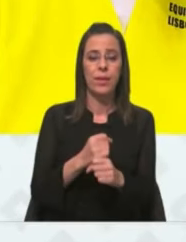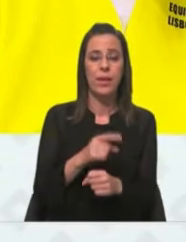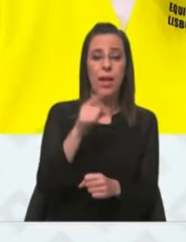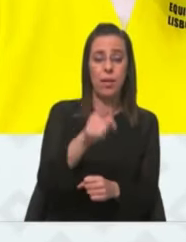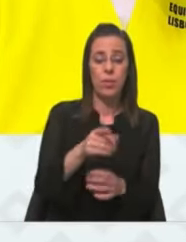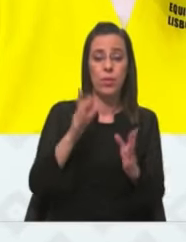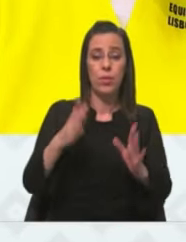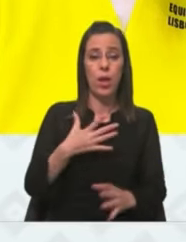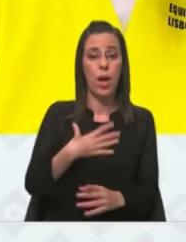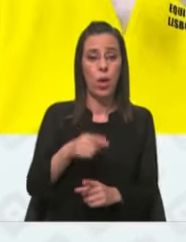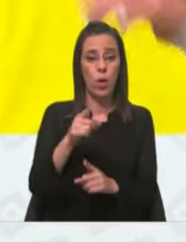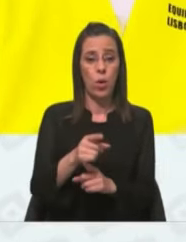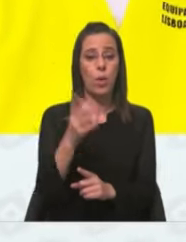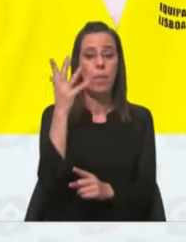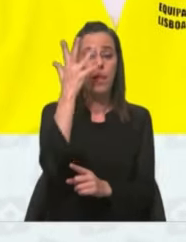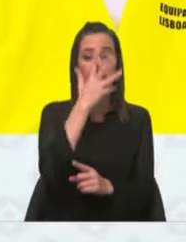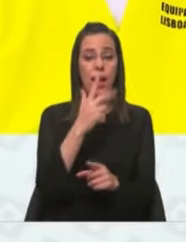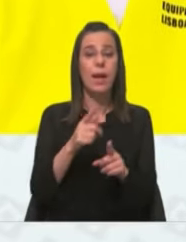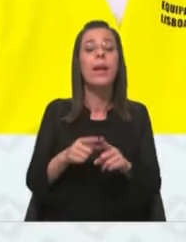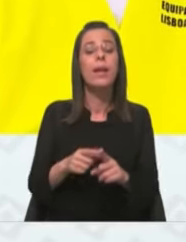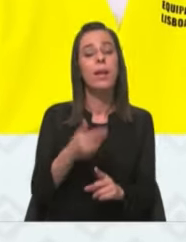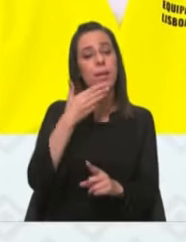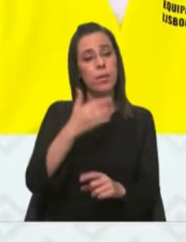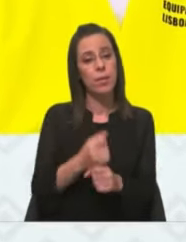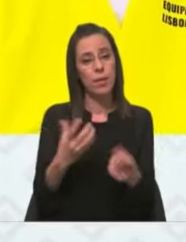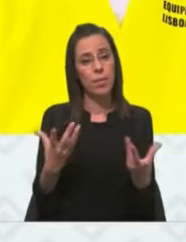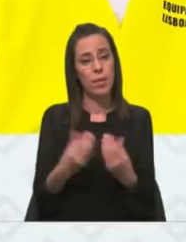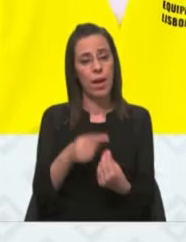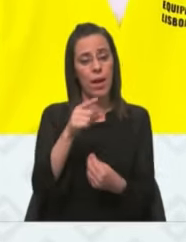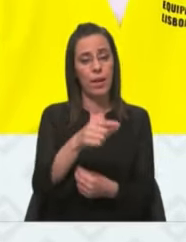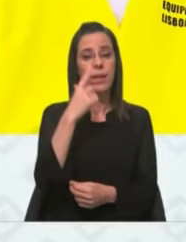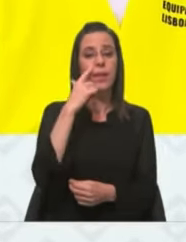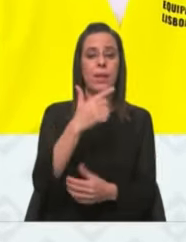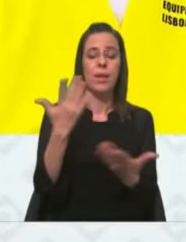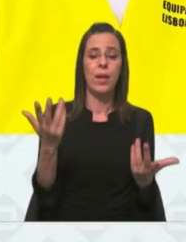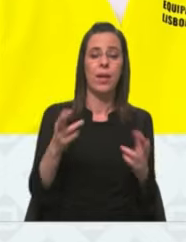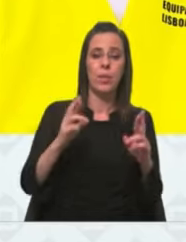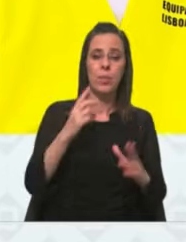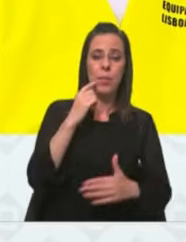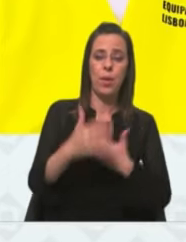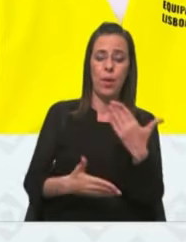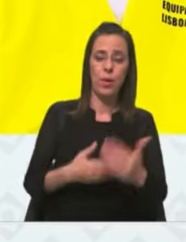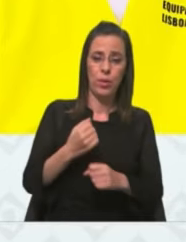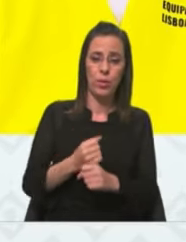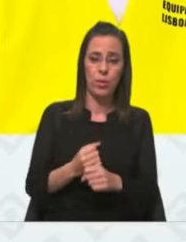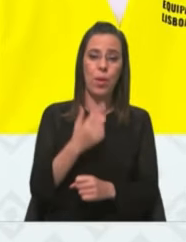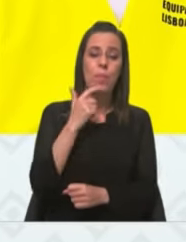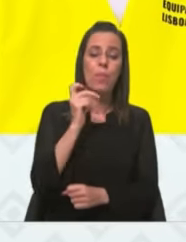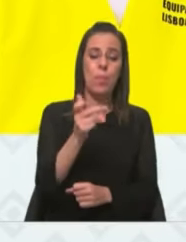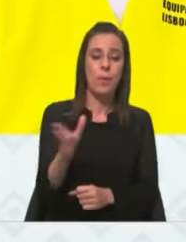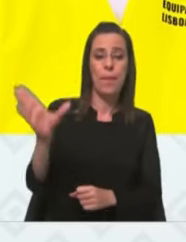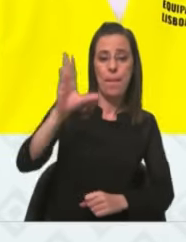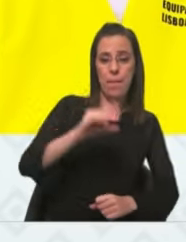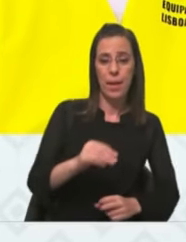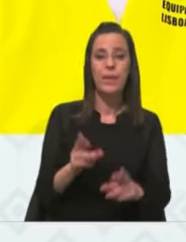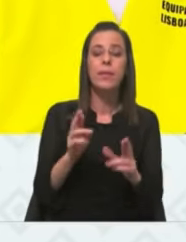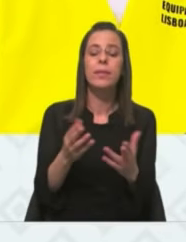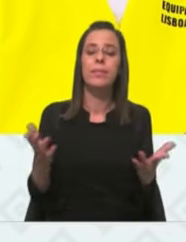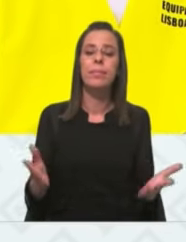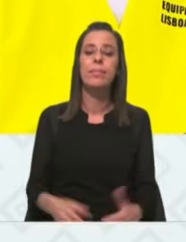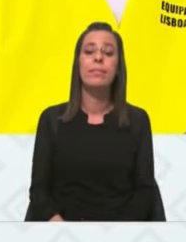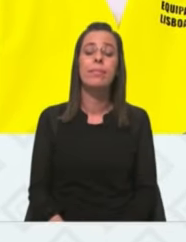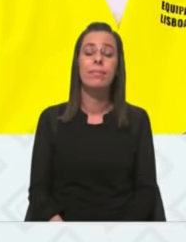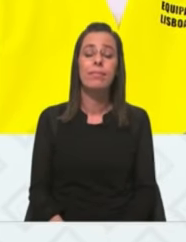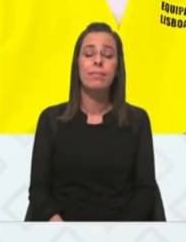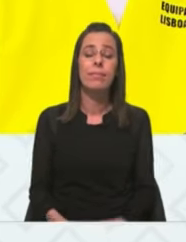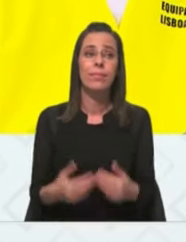já gostava muito de ti como ator e a experiência de trabalhar contigo tem sido extraordinária, espero que continuemos a trabalhar juntos muito mais tempo,